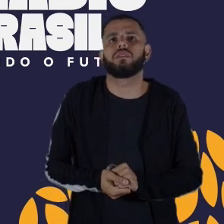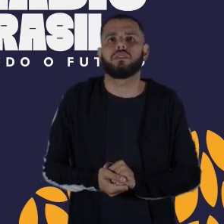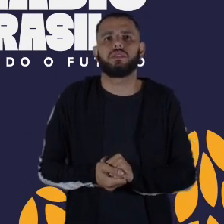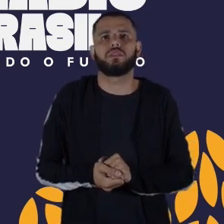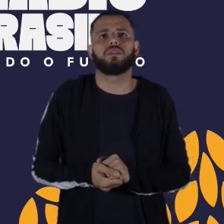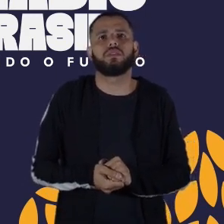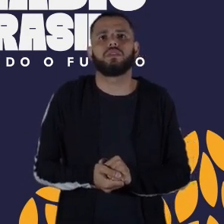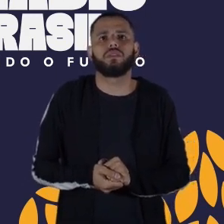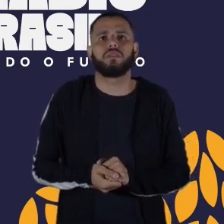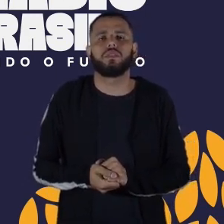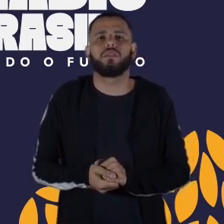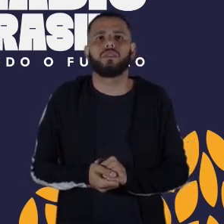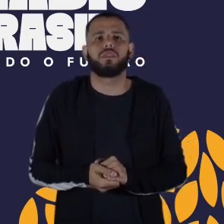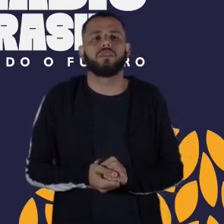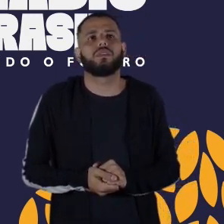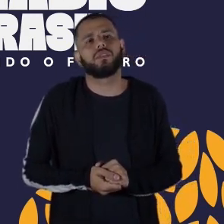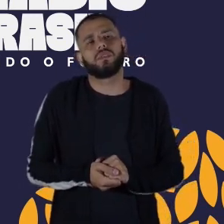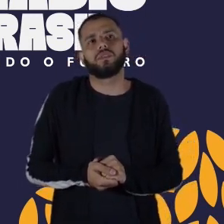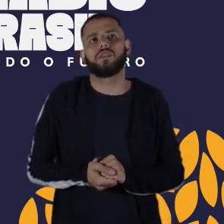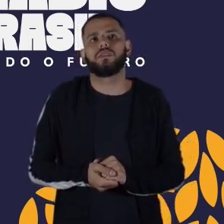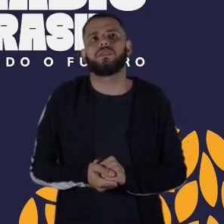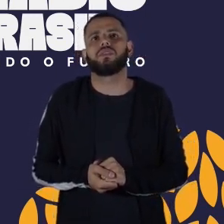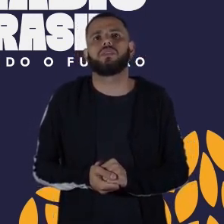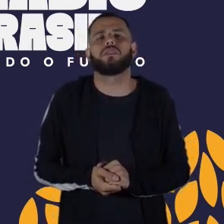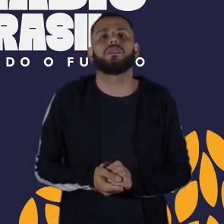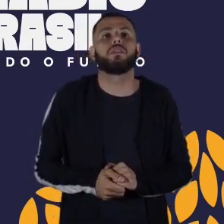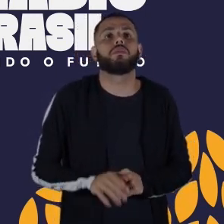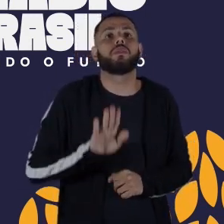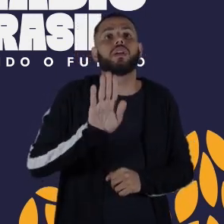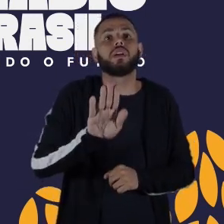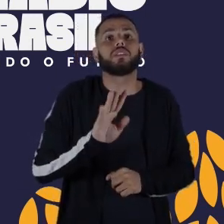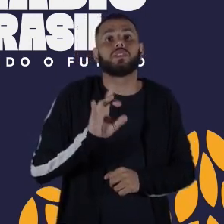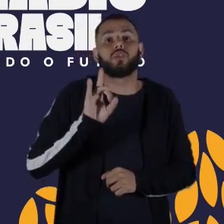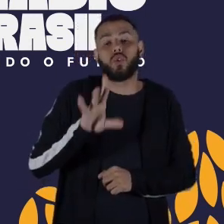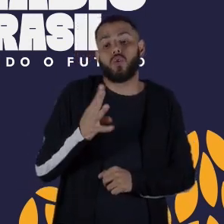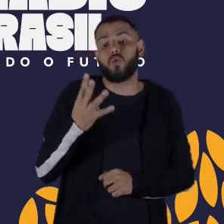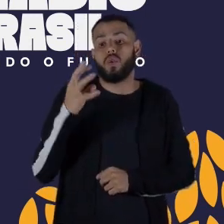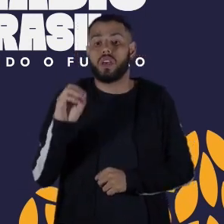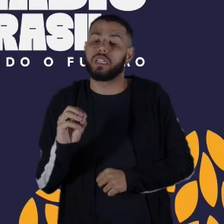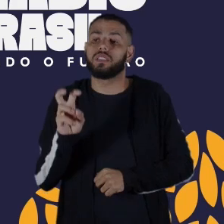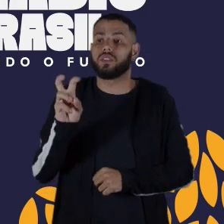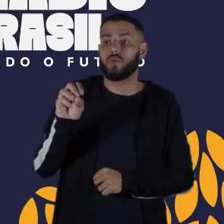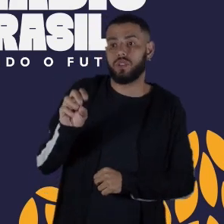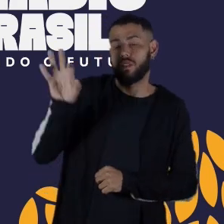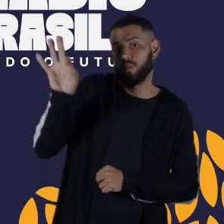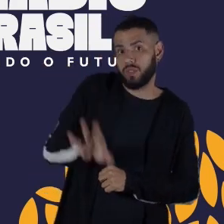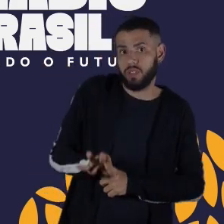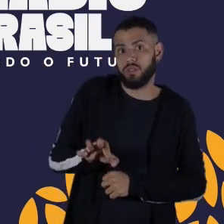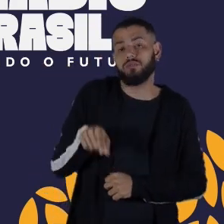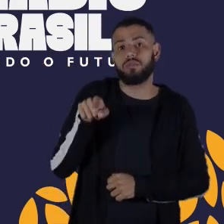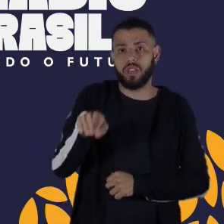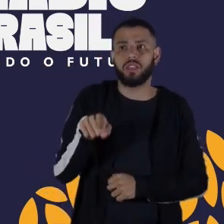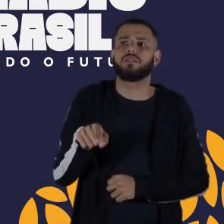Mas isso tem que se lembrar. Somente 40% a 50% deles melhoram.